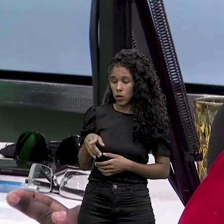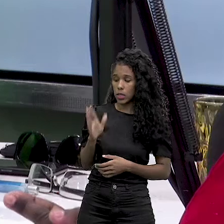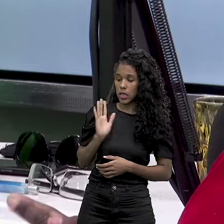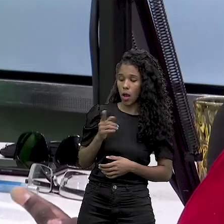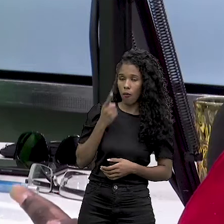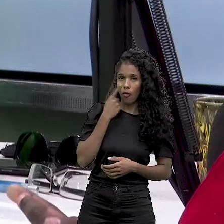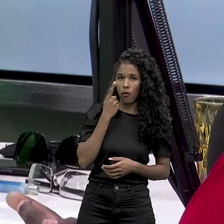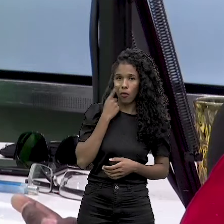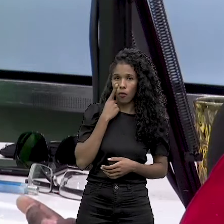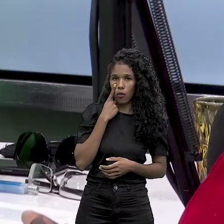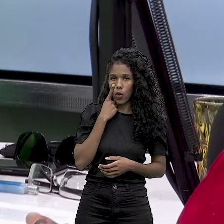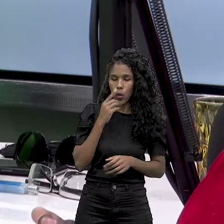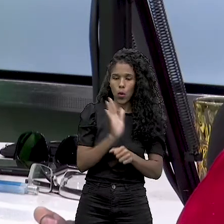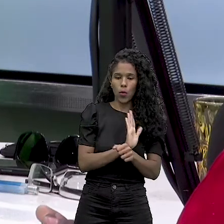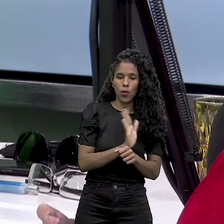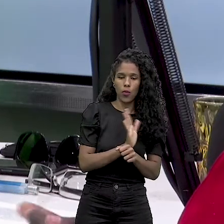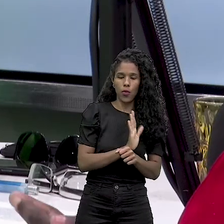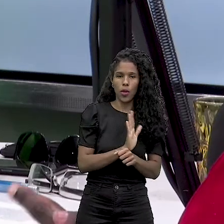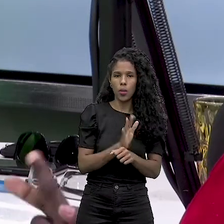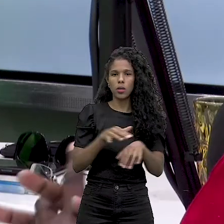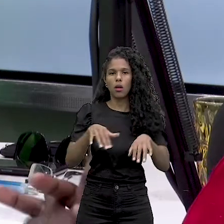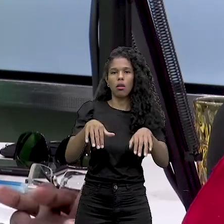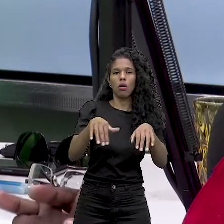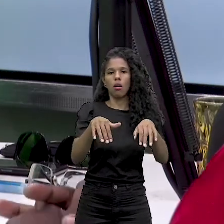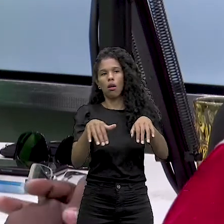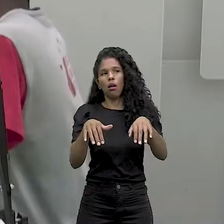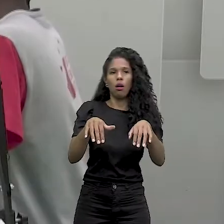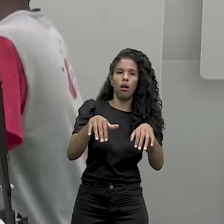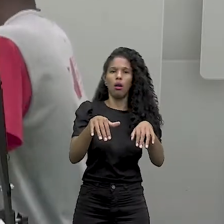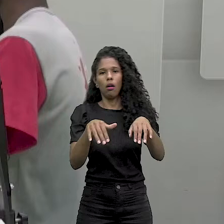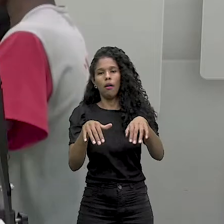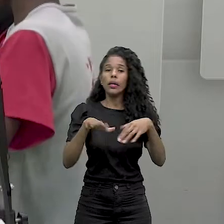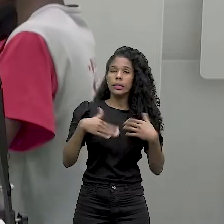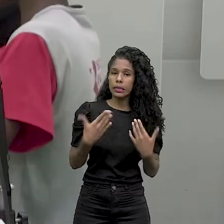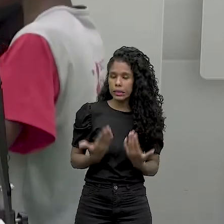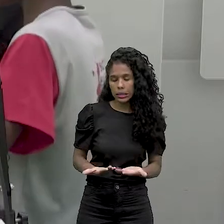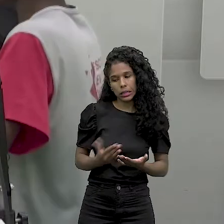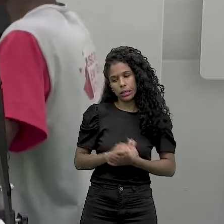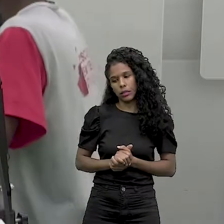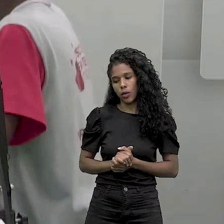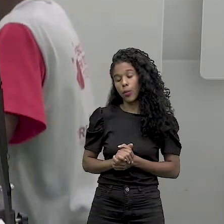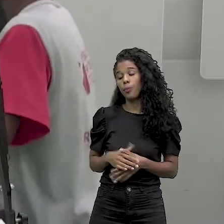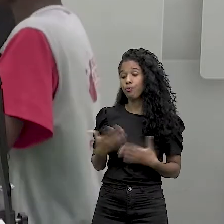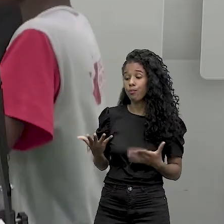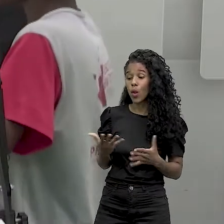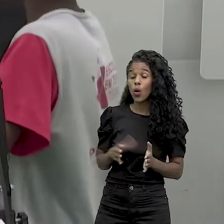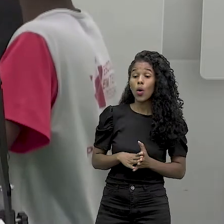Você sabe o que quer dizer? De onde surgiu esse conceito de zumbi? Surgiu exatamente de pessoas